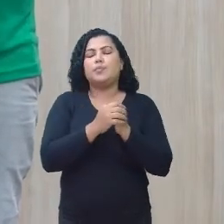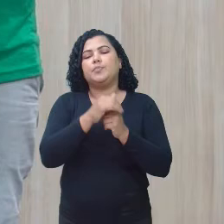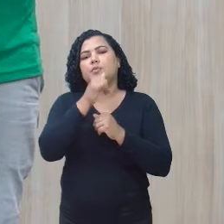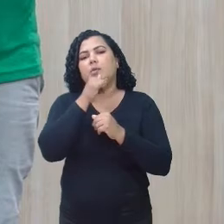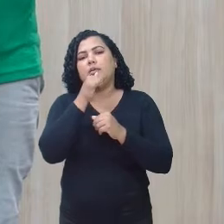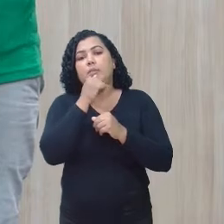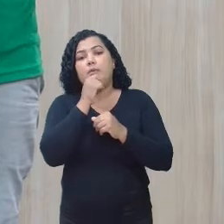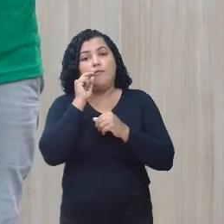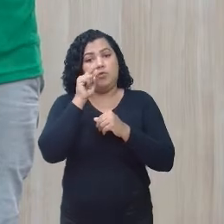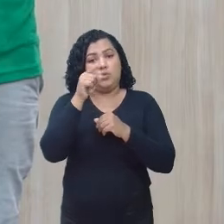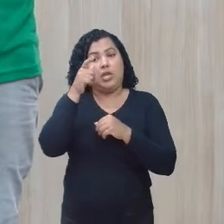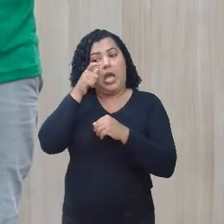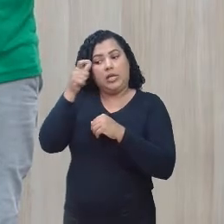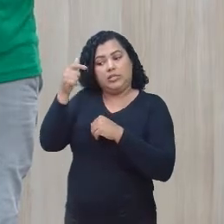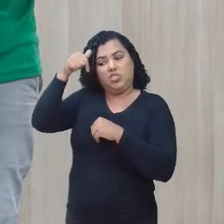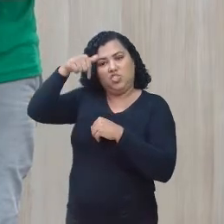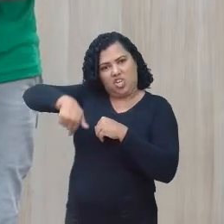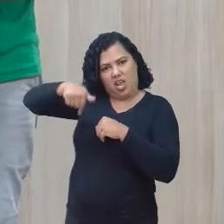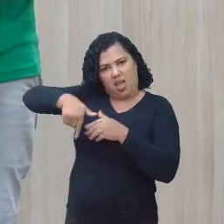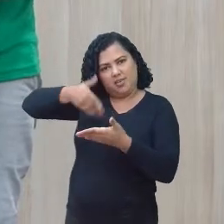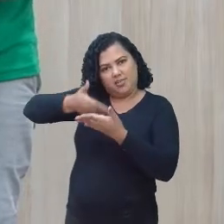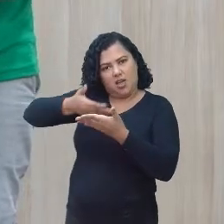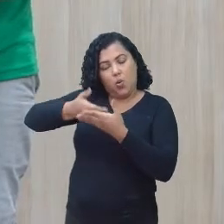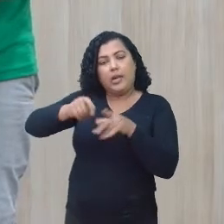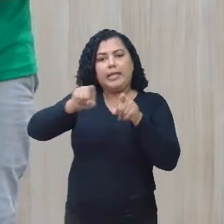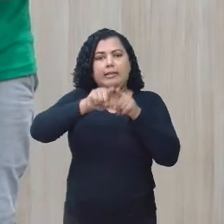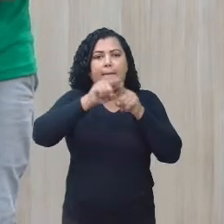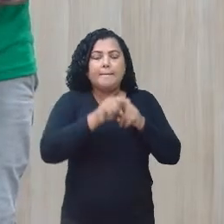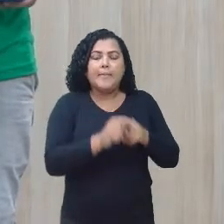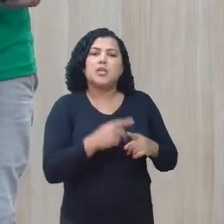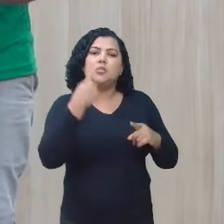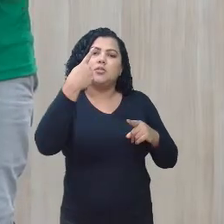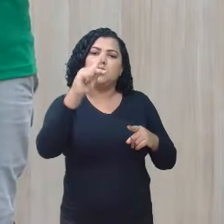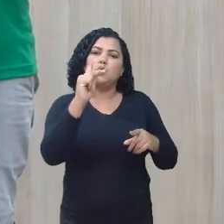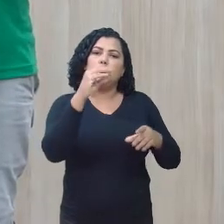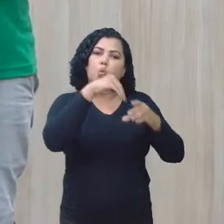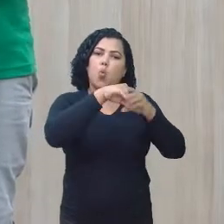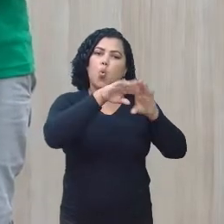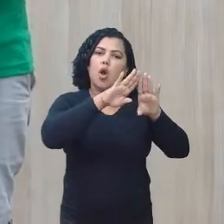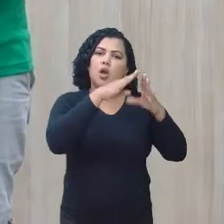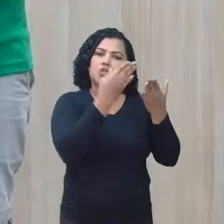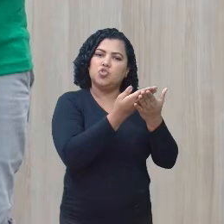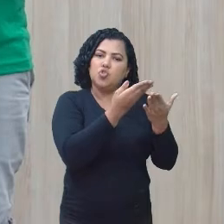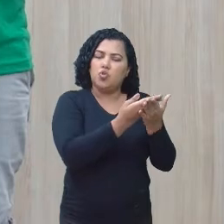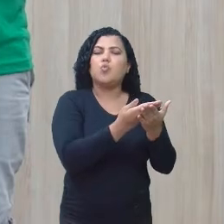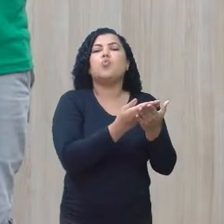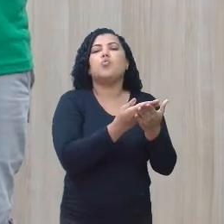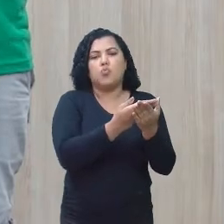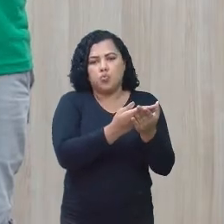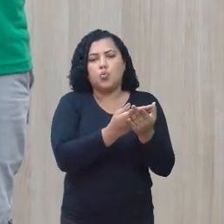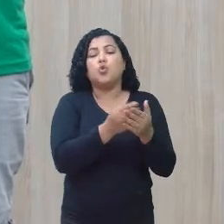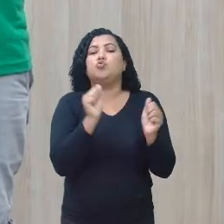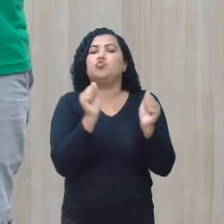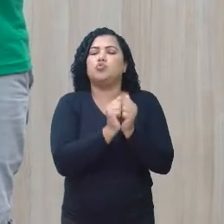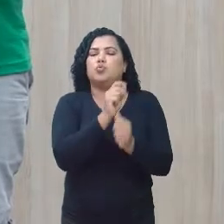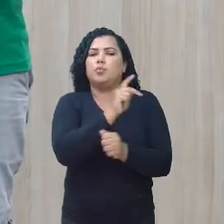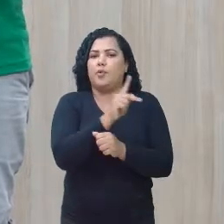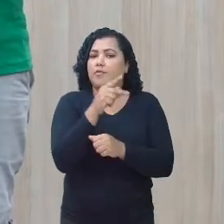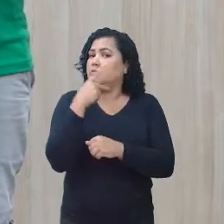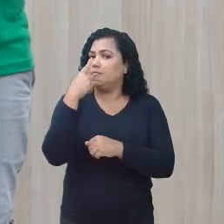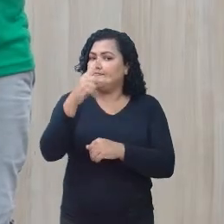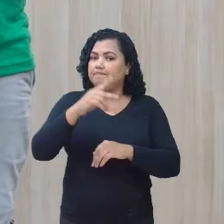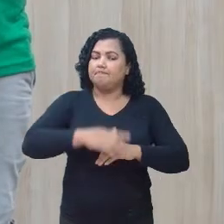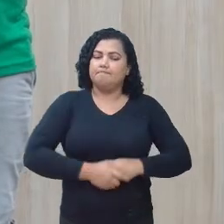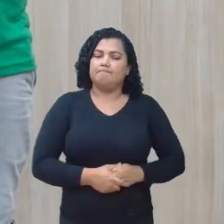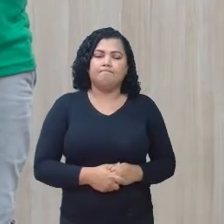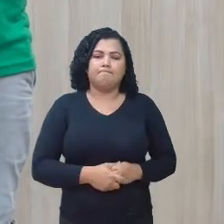vendo remotamente ainda, se você está presencial, tá certo? Então vamos lá, né? Então na aula passada, vou